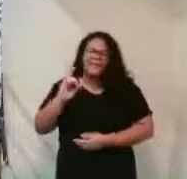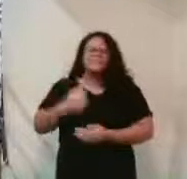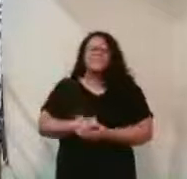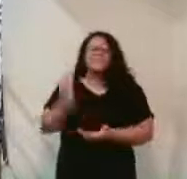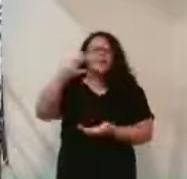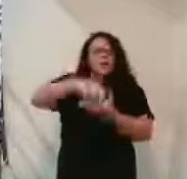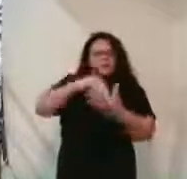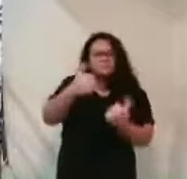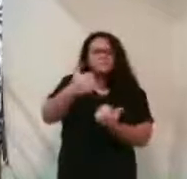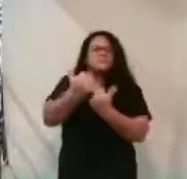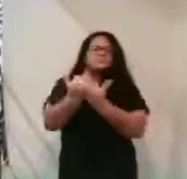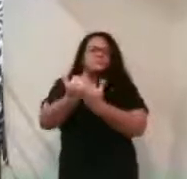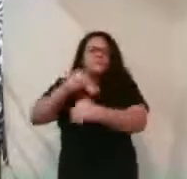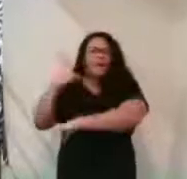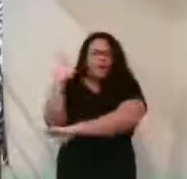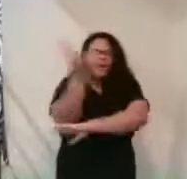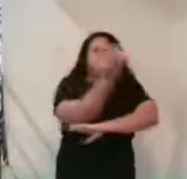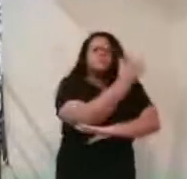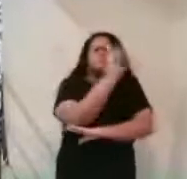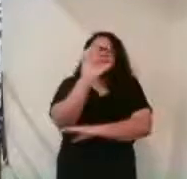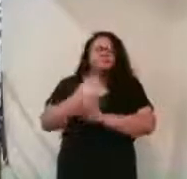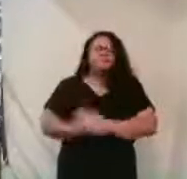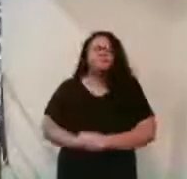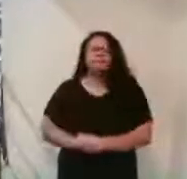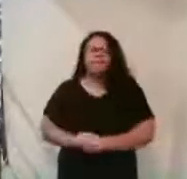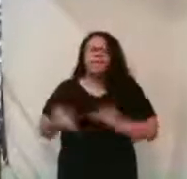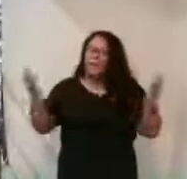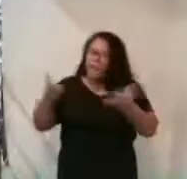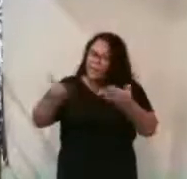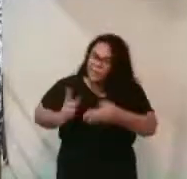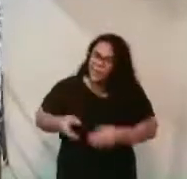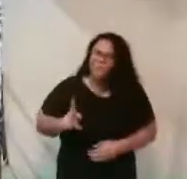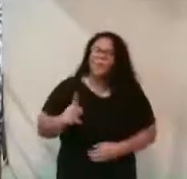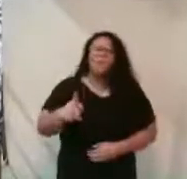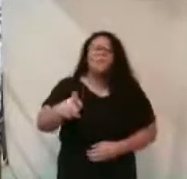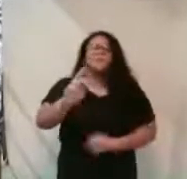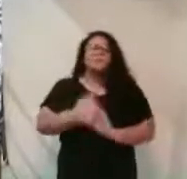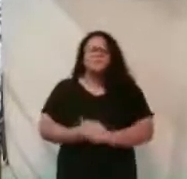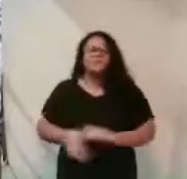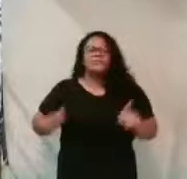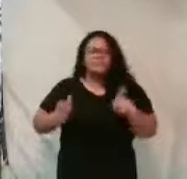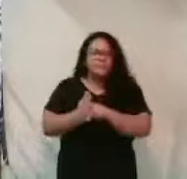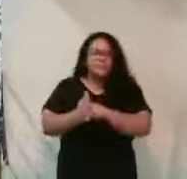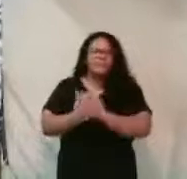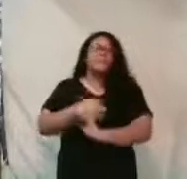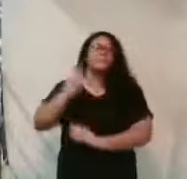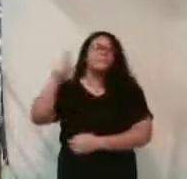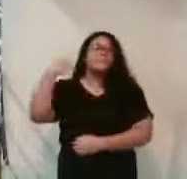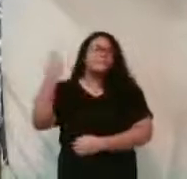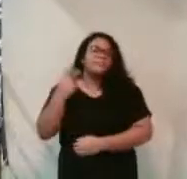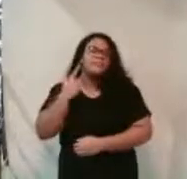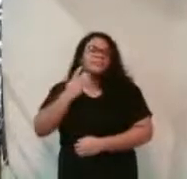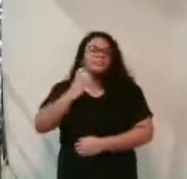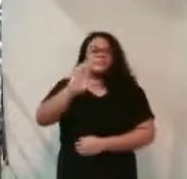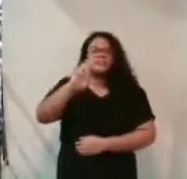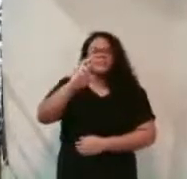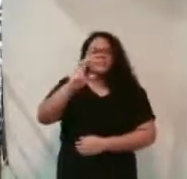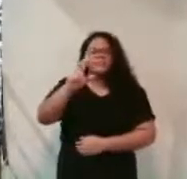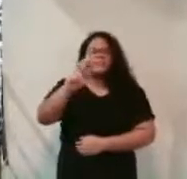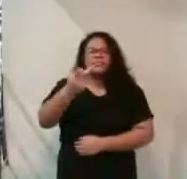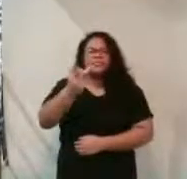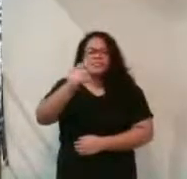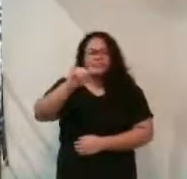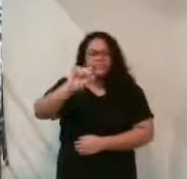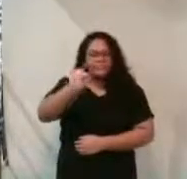projeto espetacular, Cristiano, que eu quero fazer questão de registrar a importância